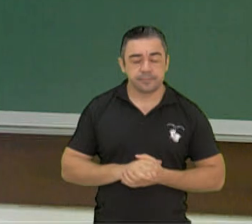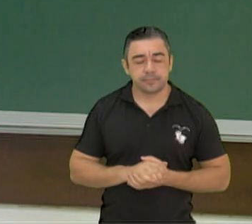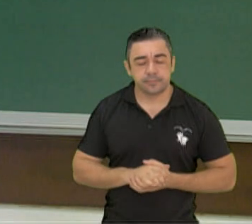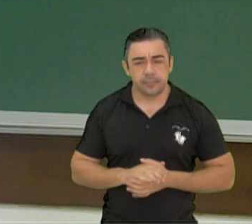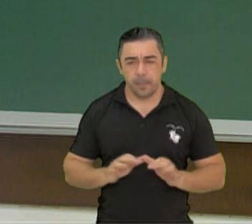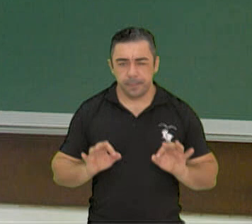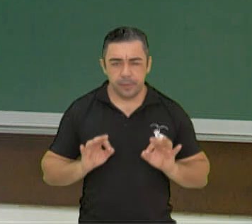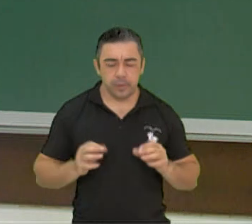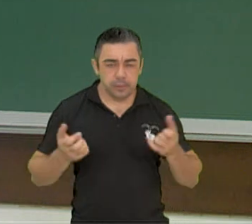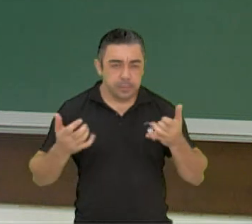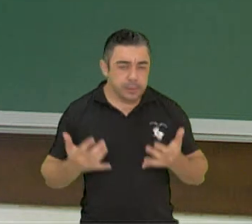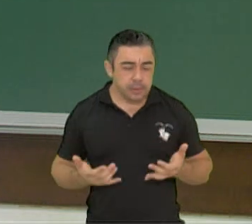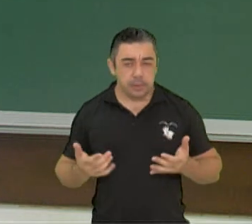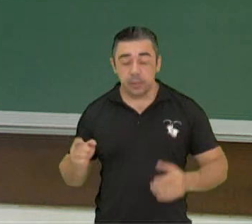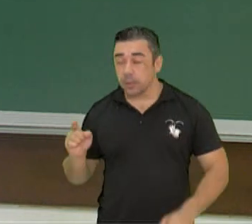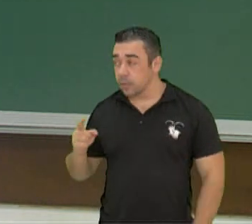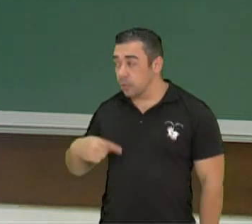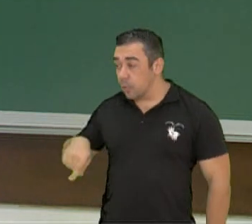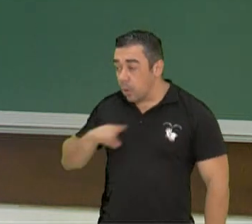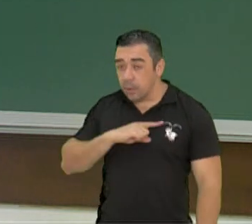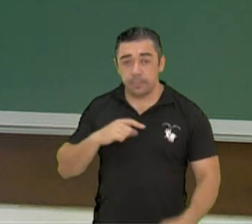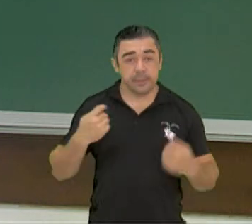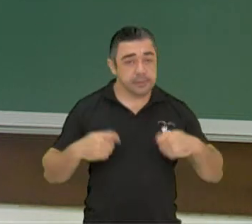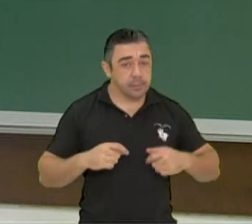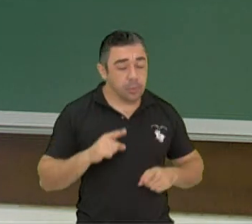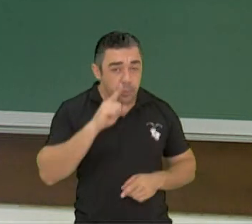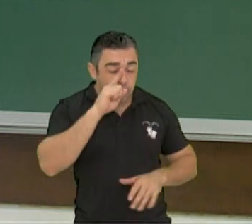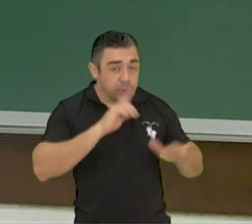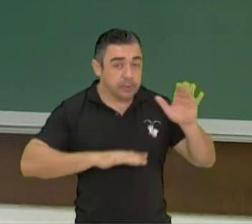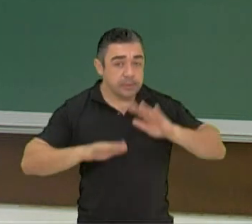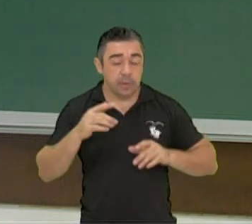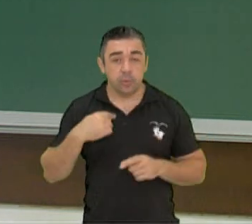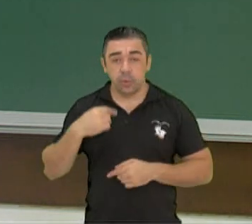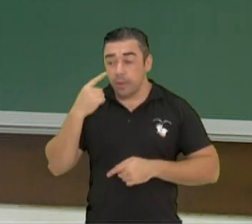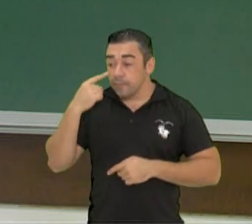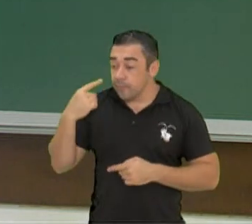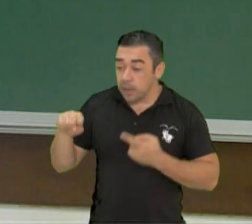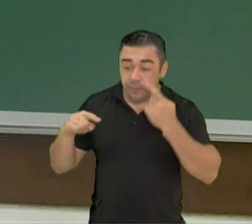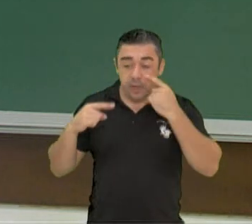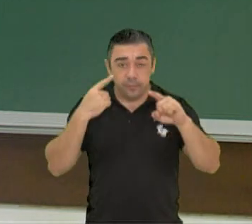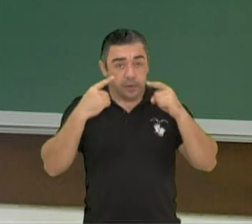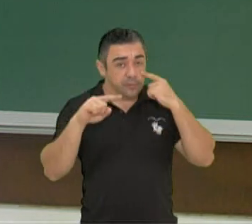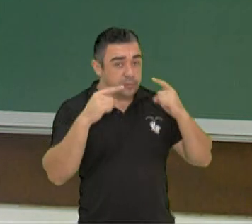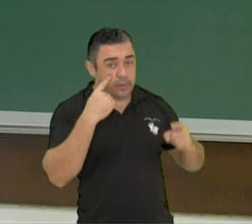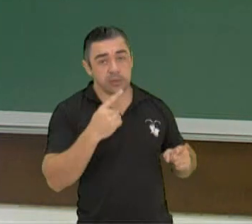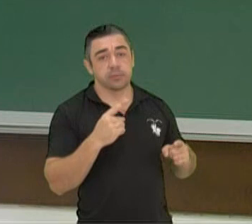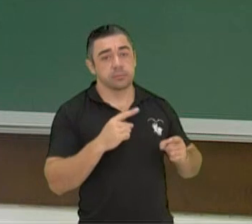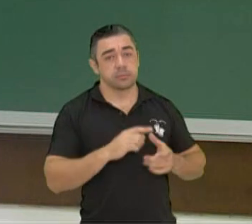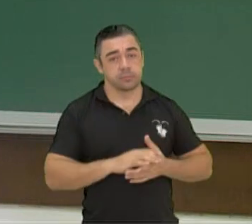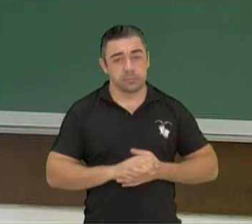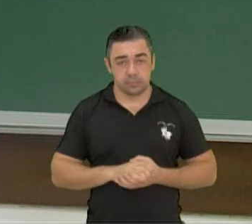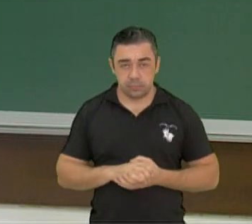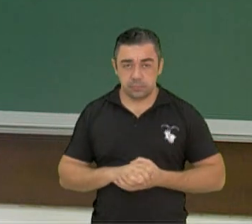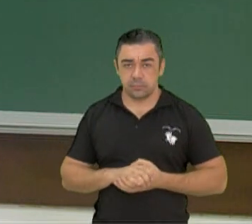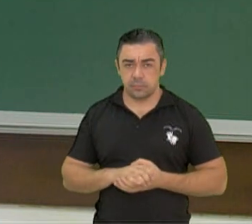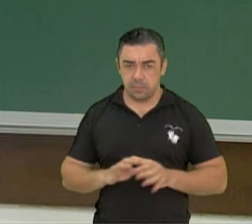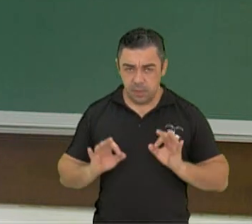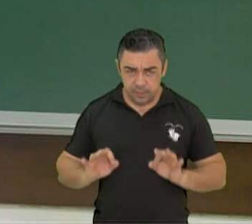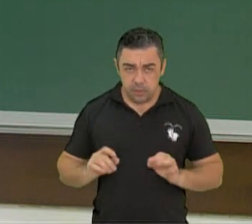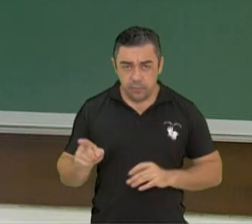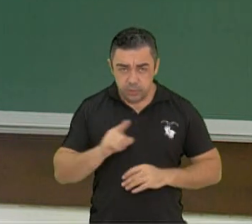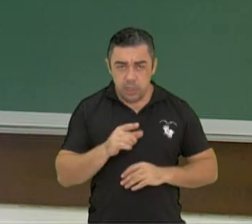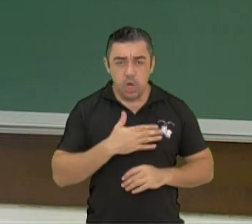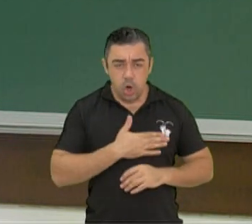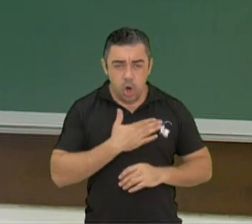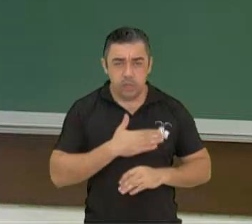Então, está falando, pessoal, que temos que cuidar o que nós visualizamos, perfeito? Ah, você gosta de